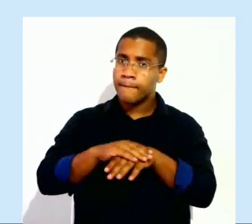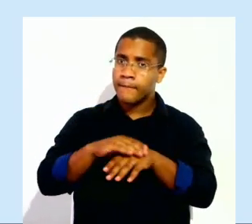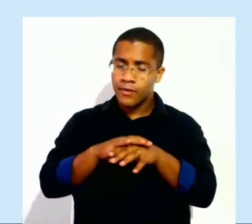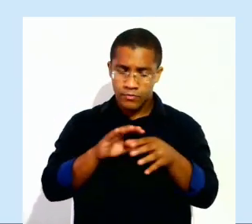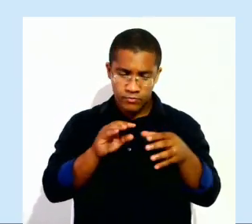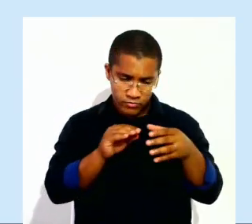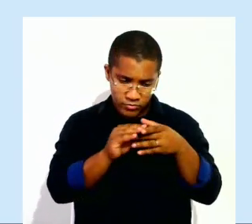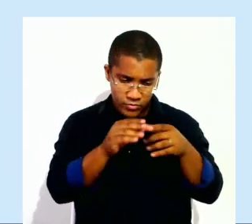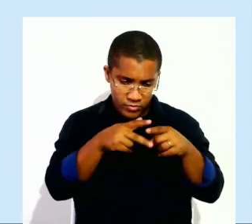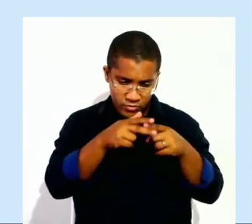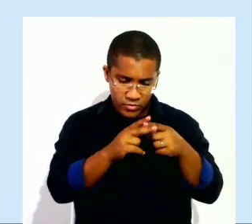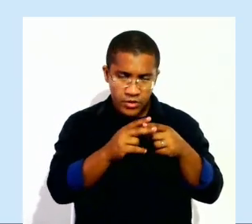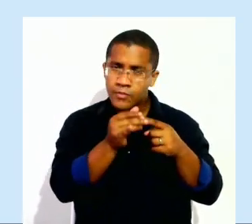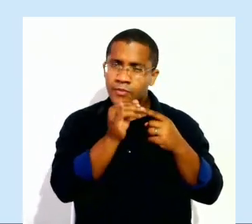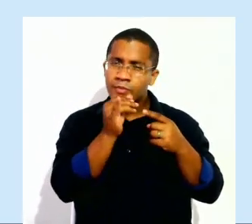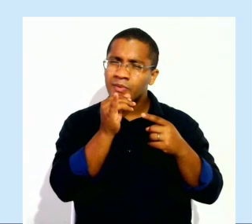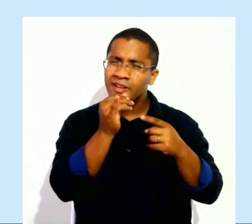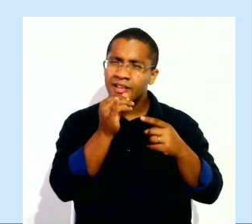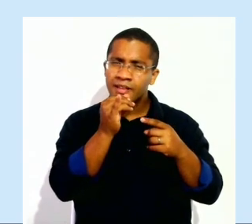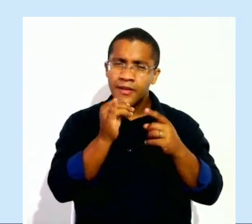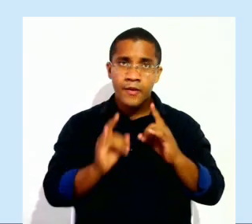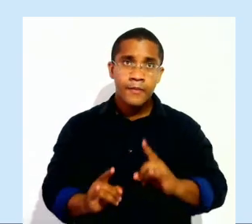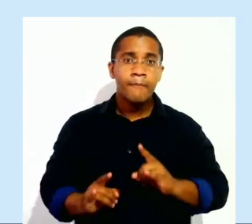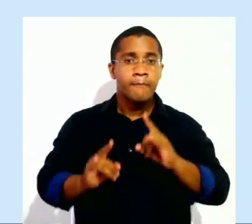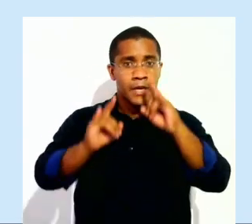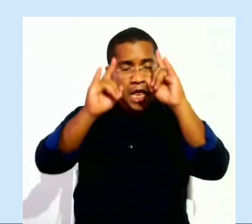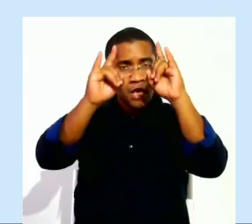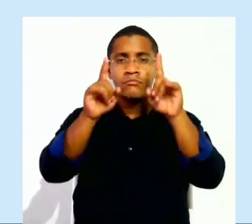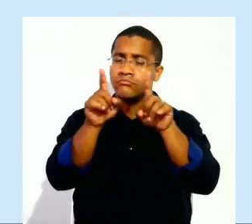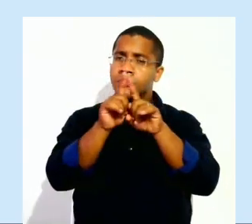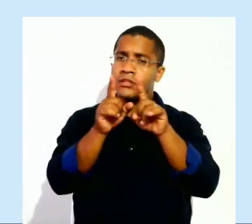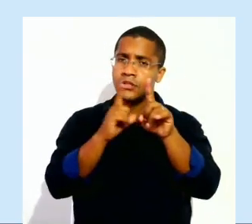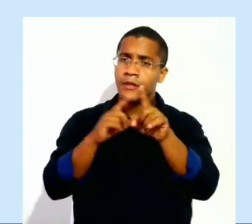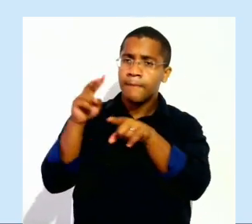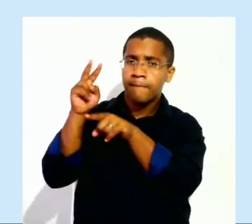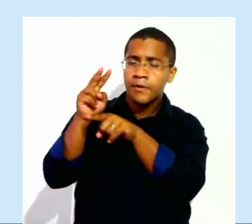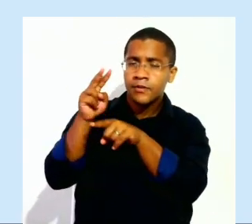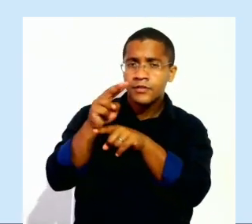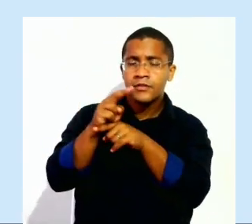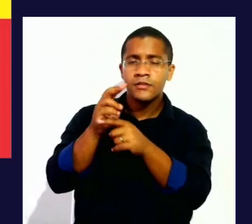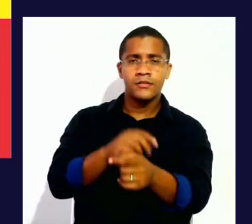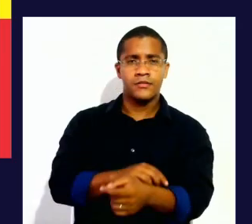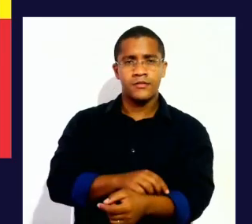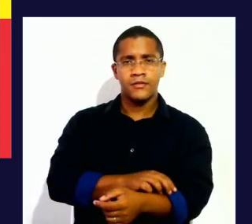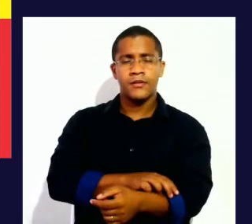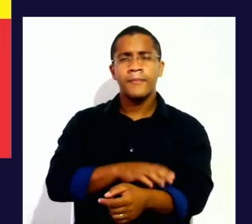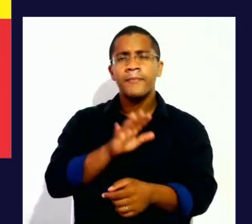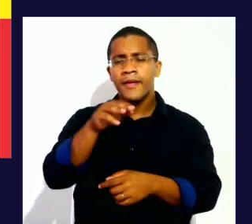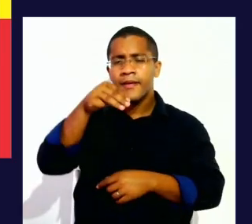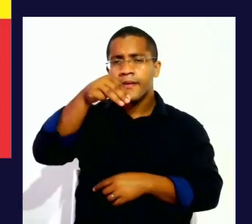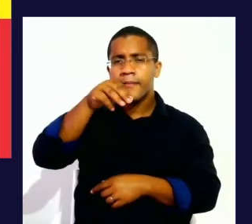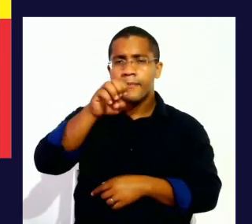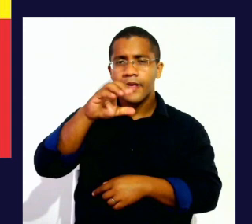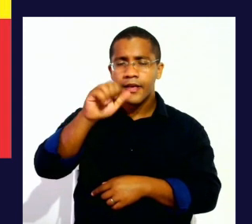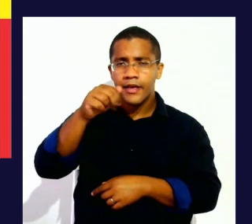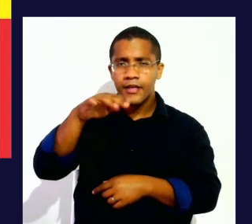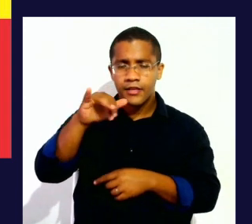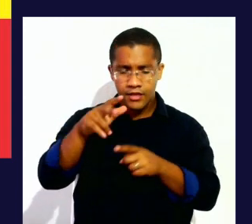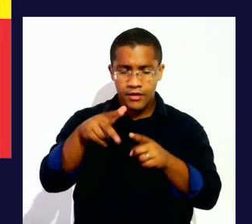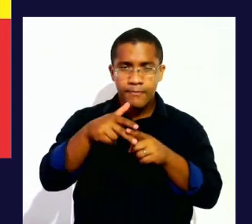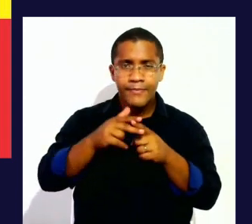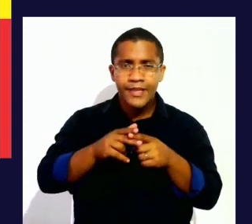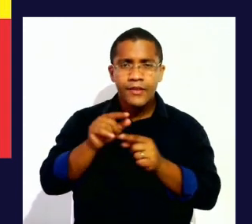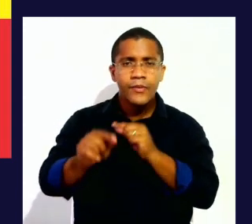aonde? Eles vão ser instalados em edifícios comerciais e em alguns processos industriais. Mecânicas de